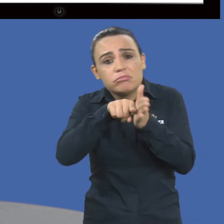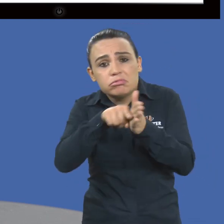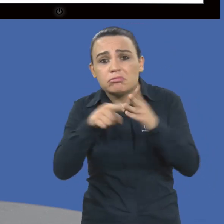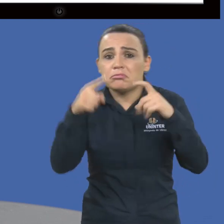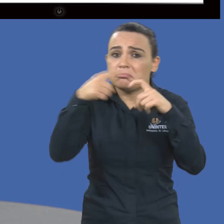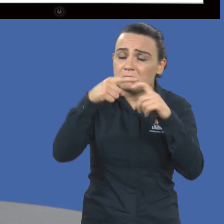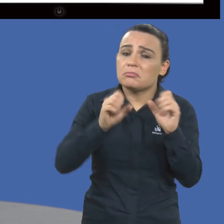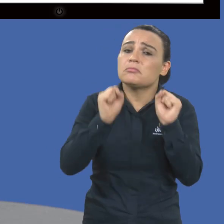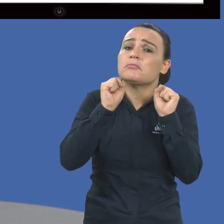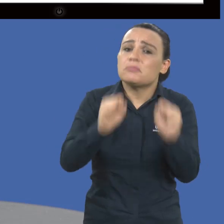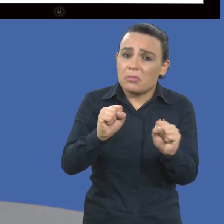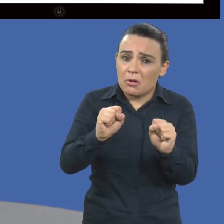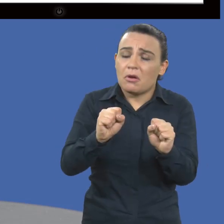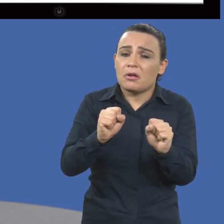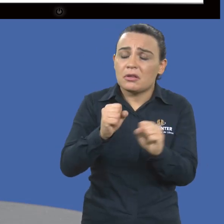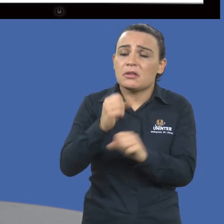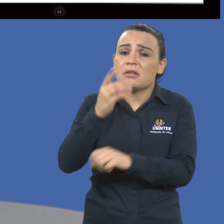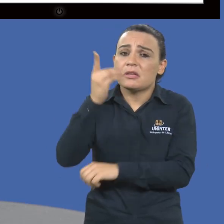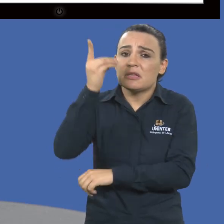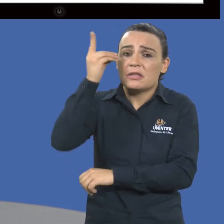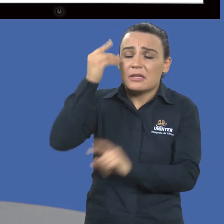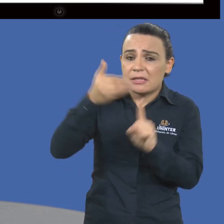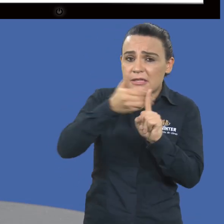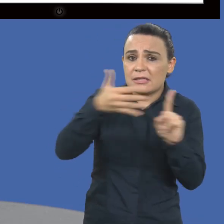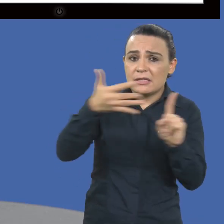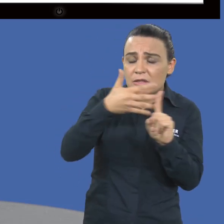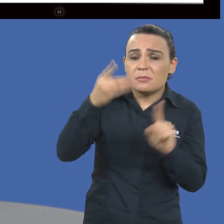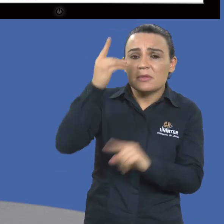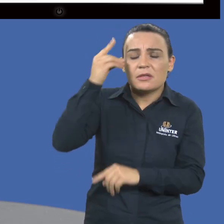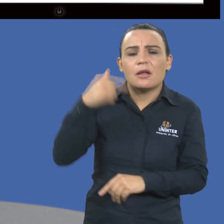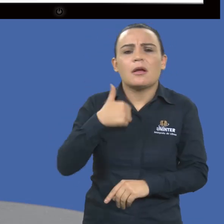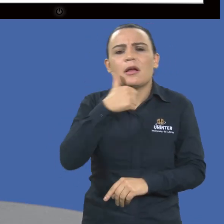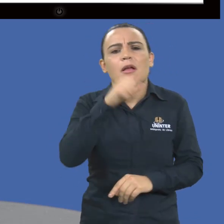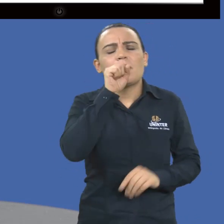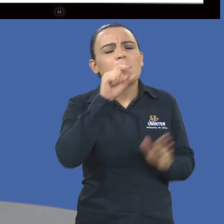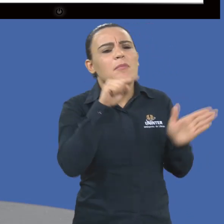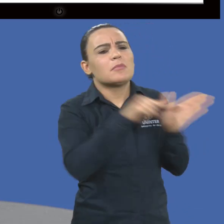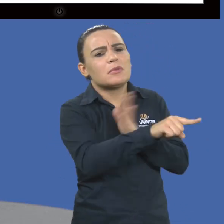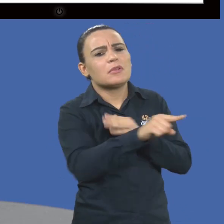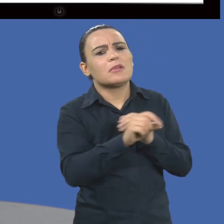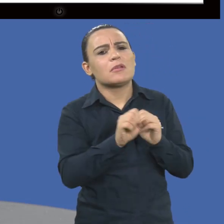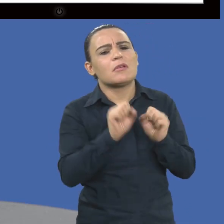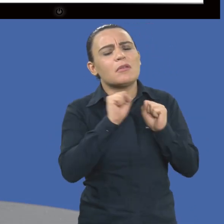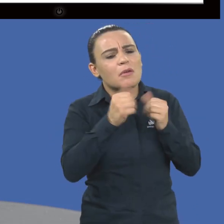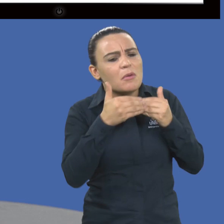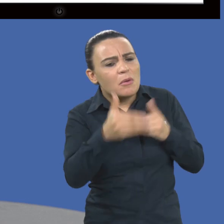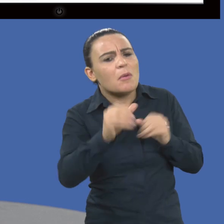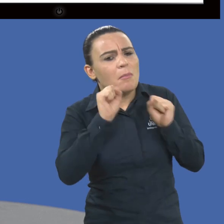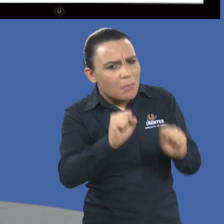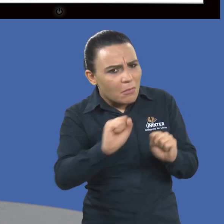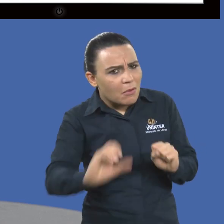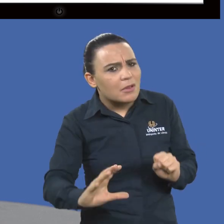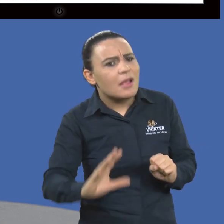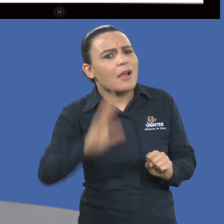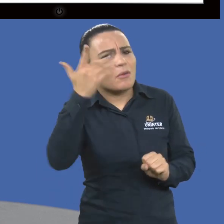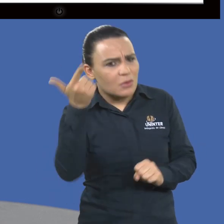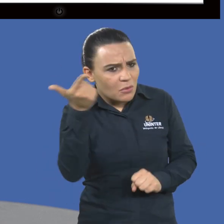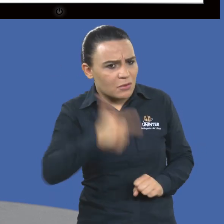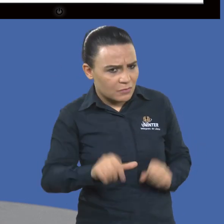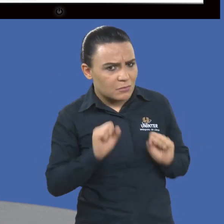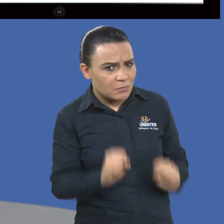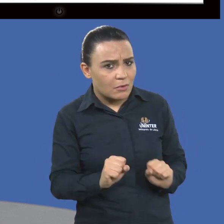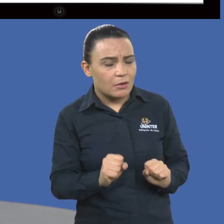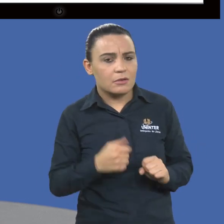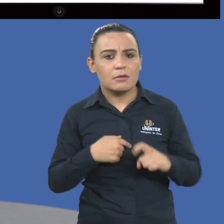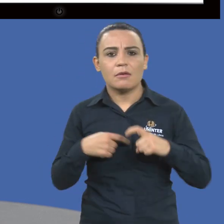hipótese diagnóstica de que possa ser a síndrome de Down, e a mãe perguntar, mas e o risco de acontecer de